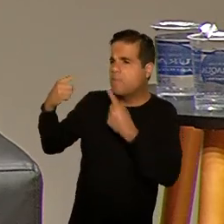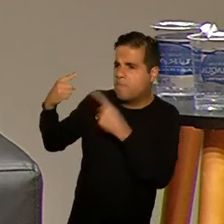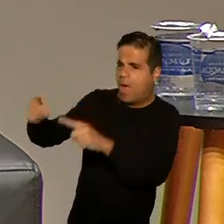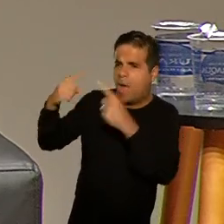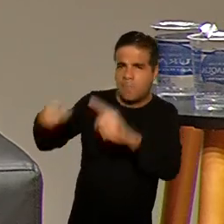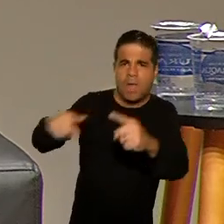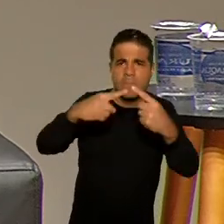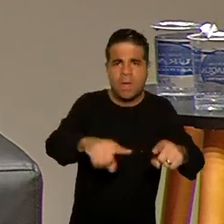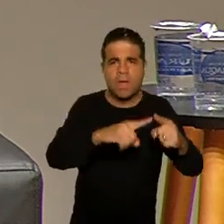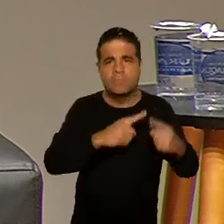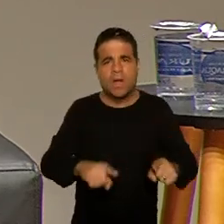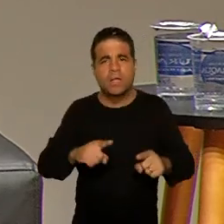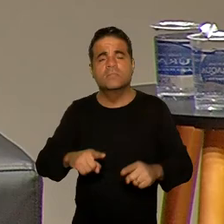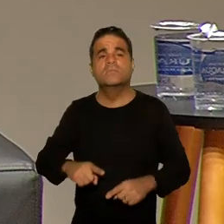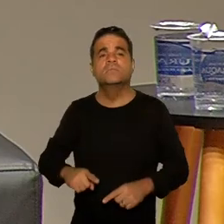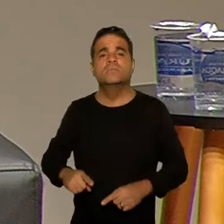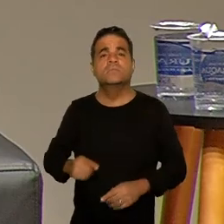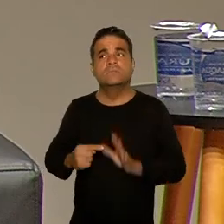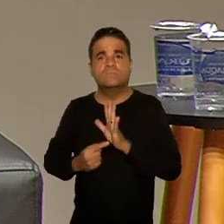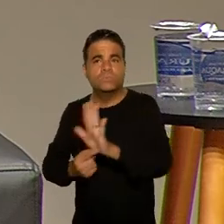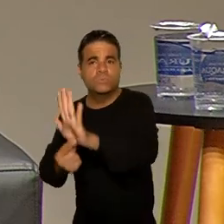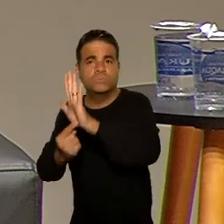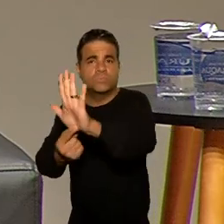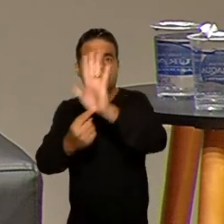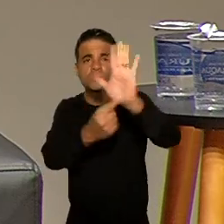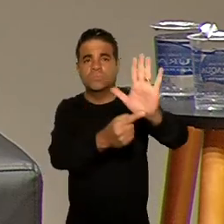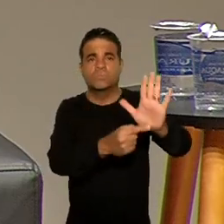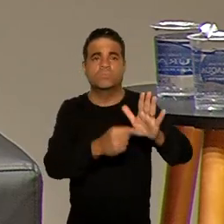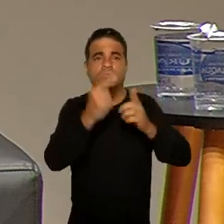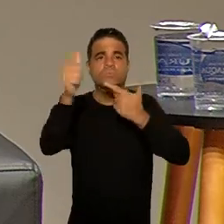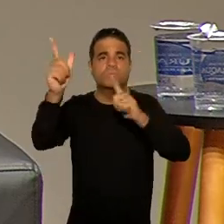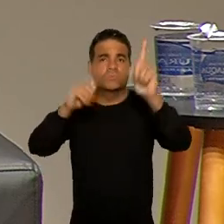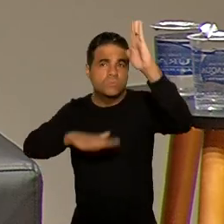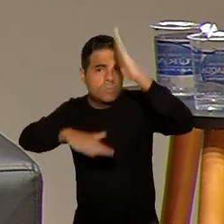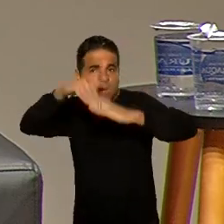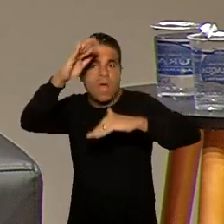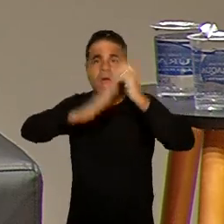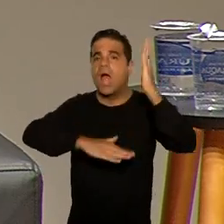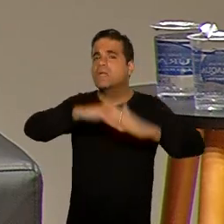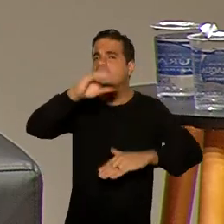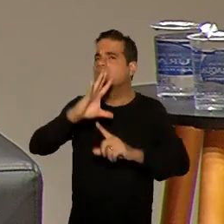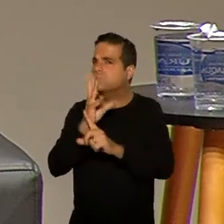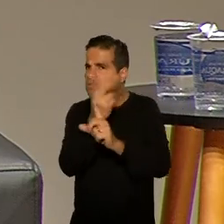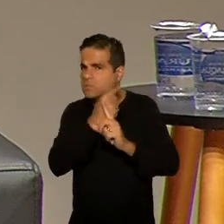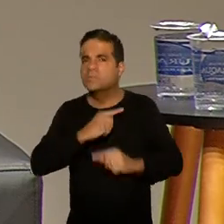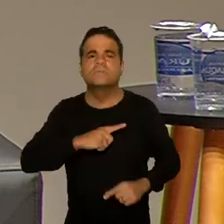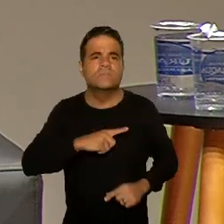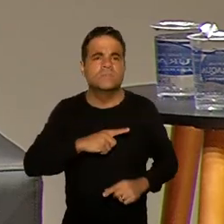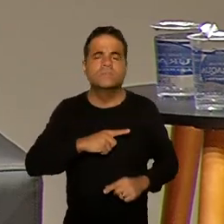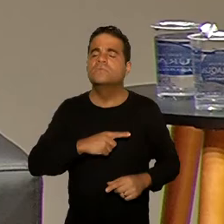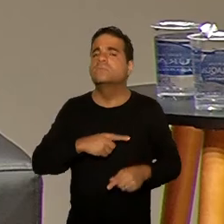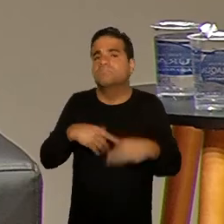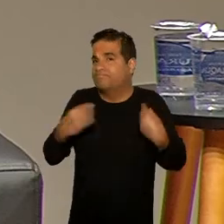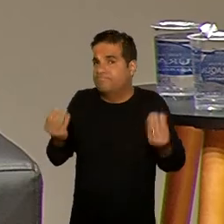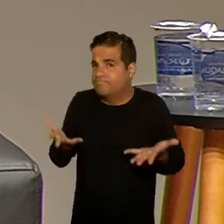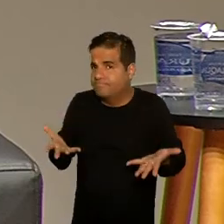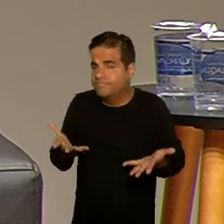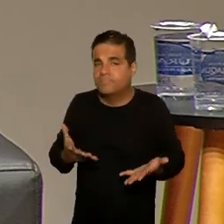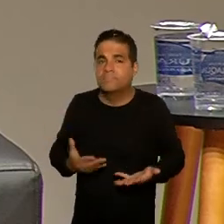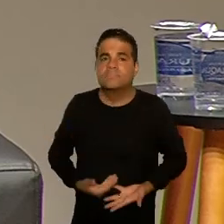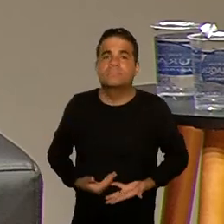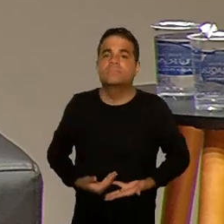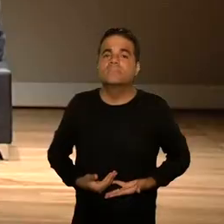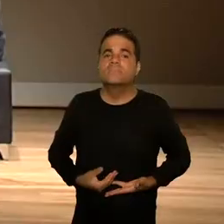ataque sistematicos a exposições e a outras práticas artísticas o grande emblema disso é